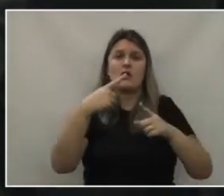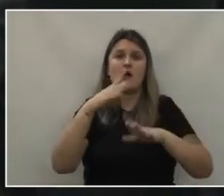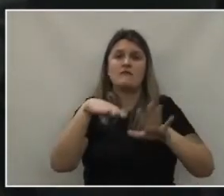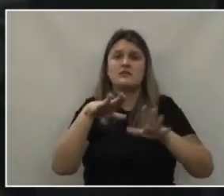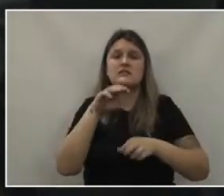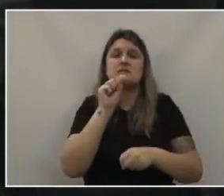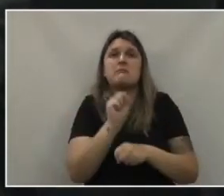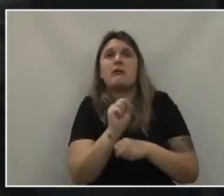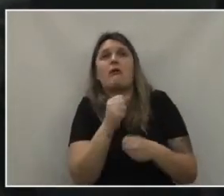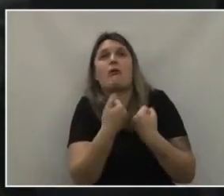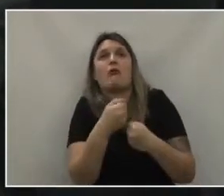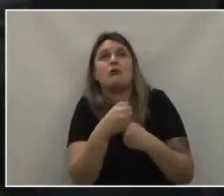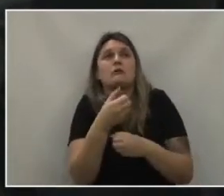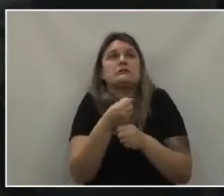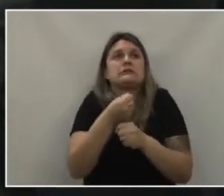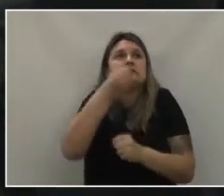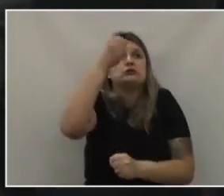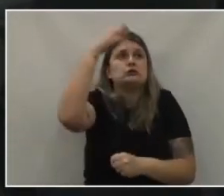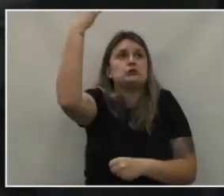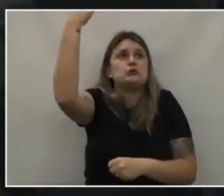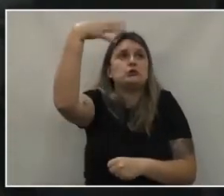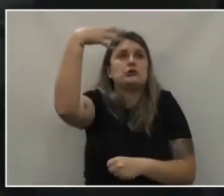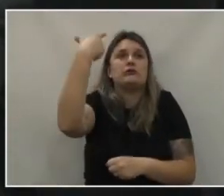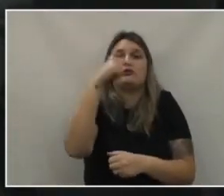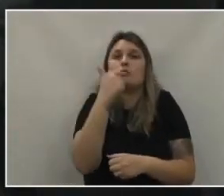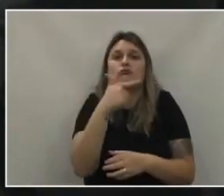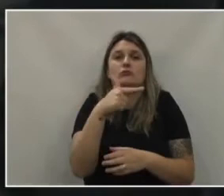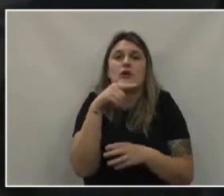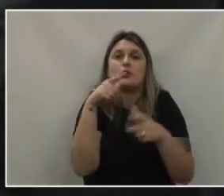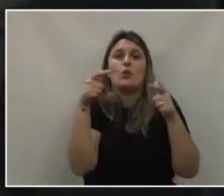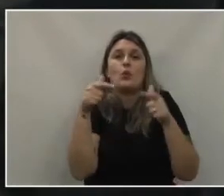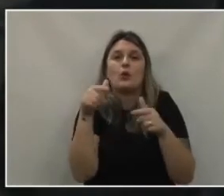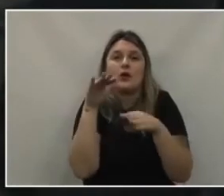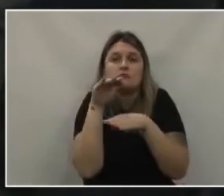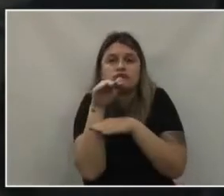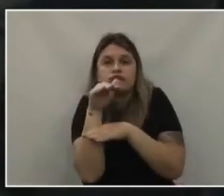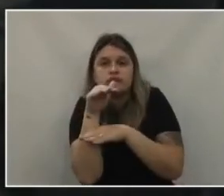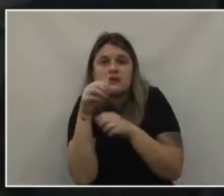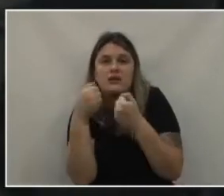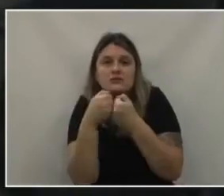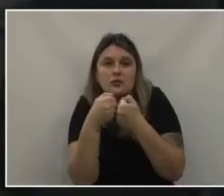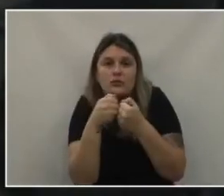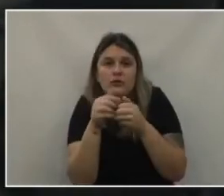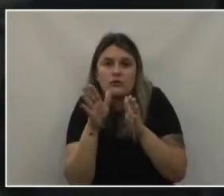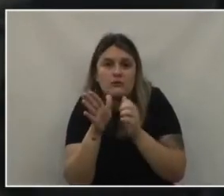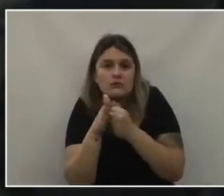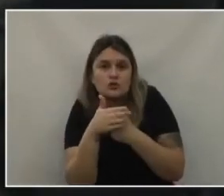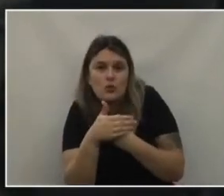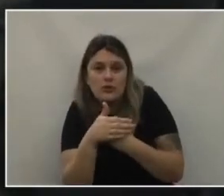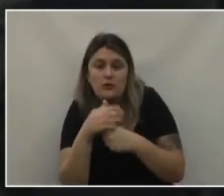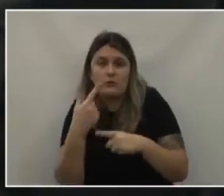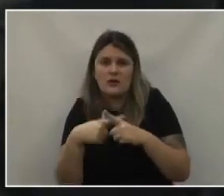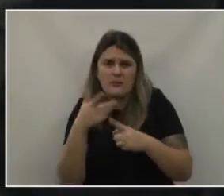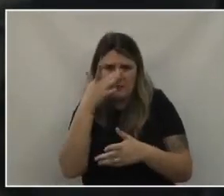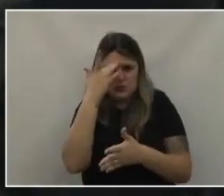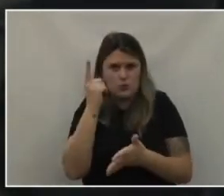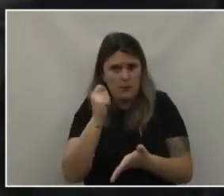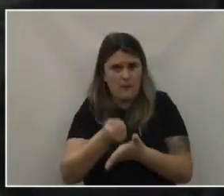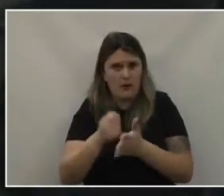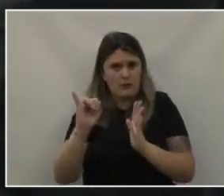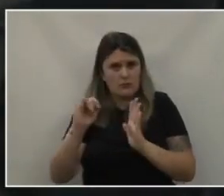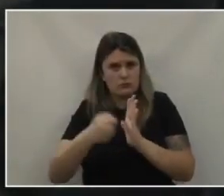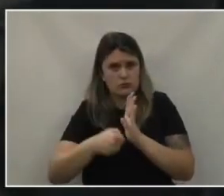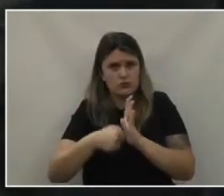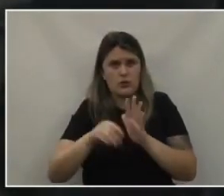ali esperando ônibus, um transporte que não é gratuito, as pessoas pagam e ficavam ali no meio